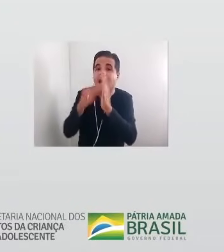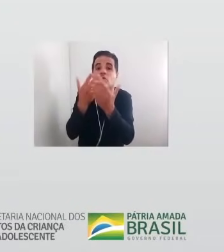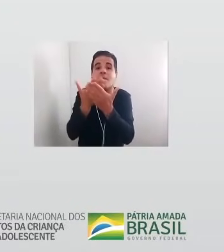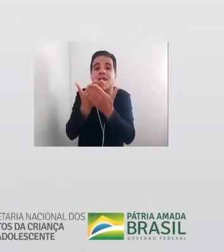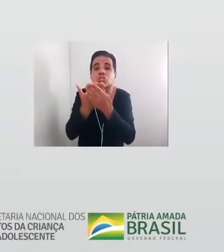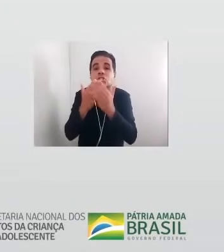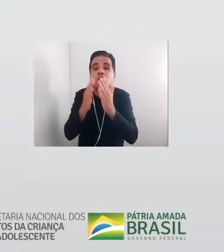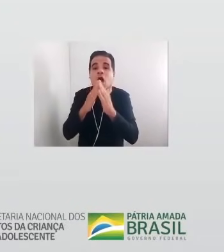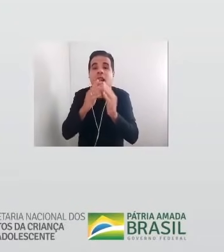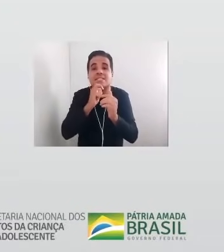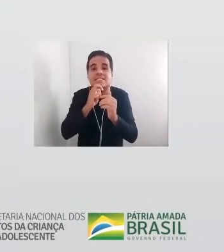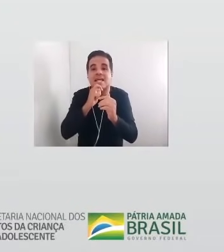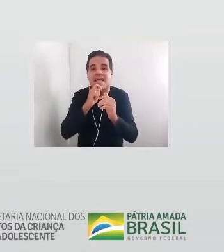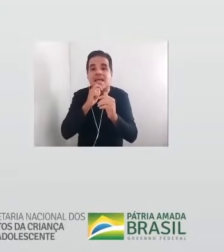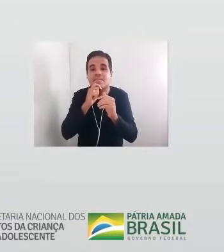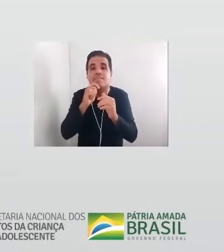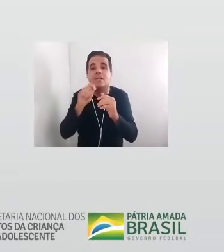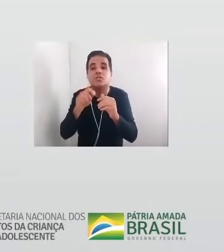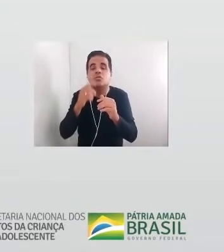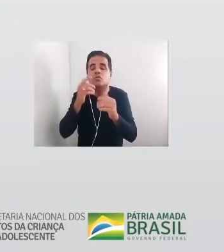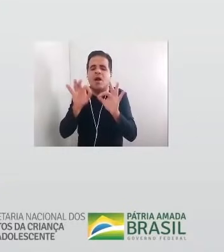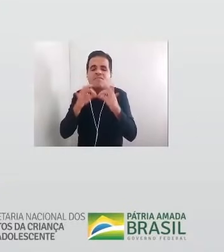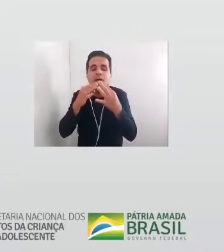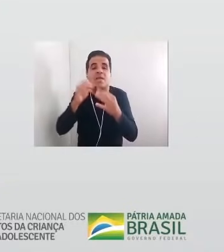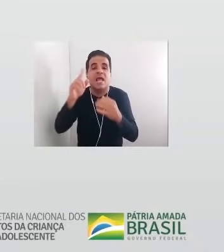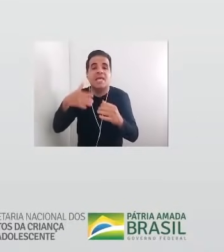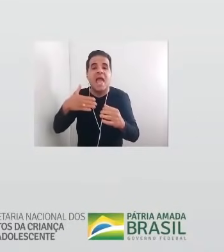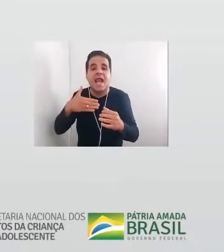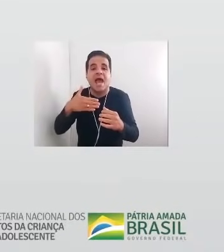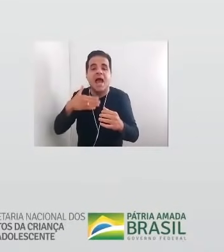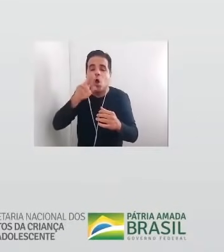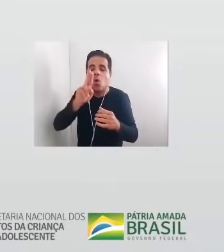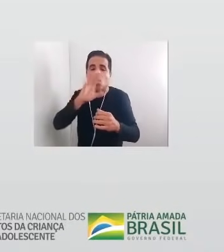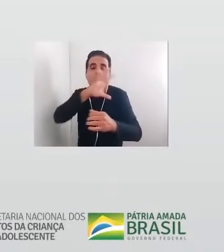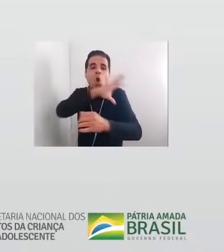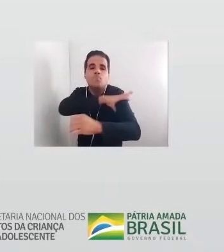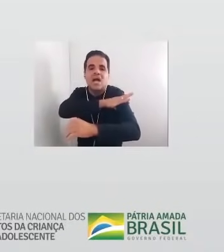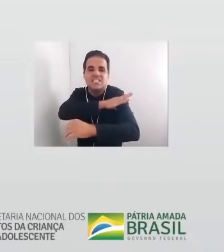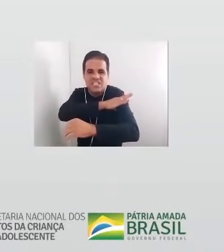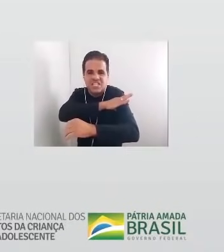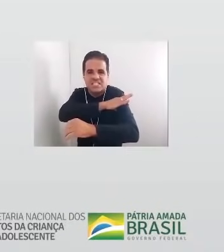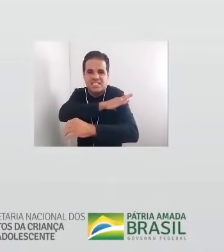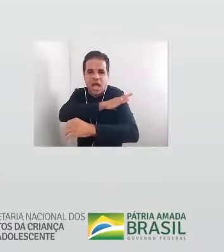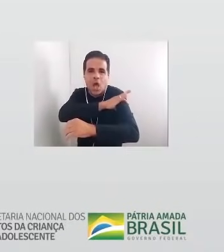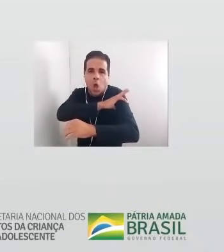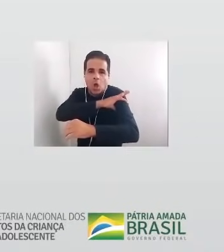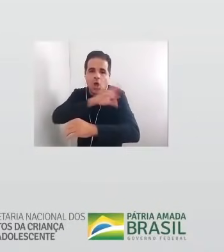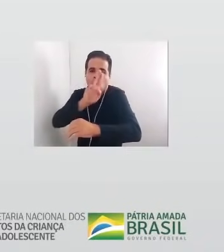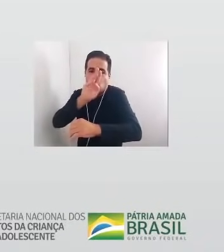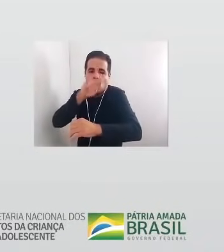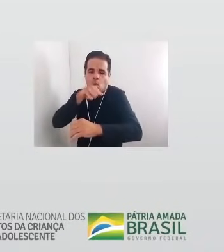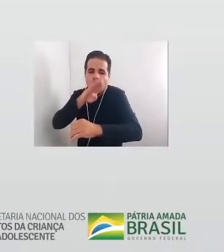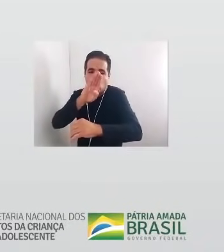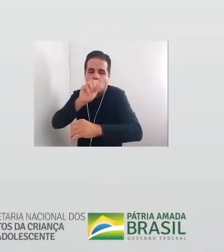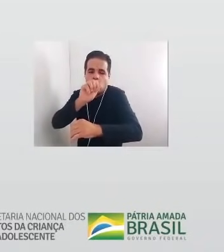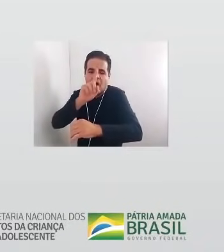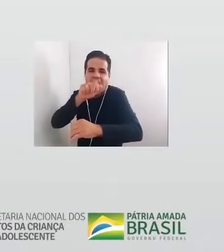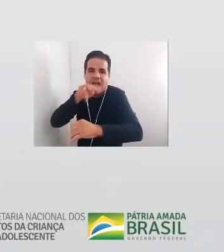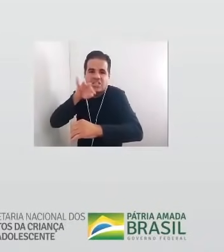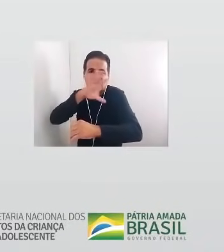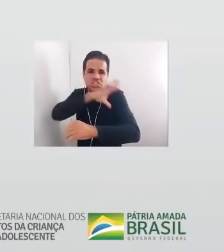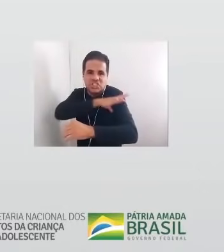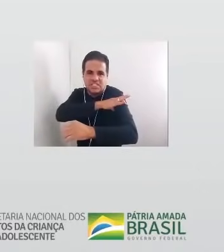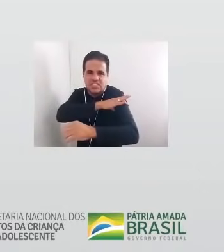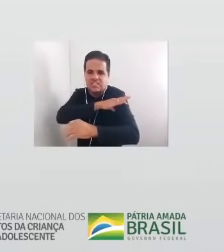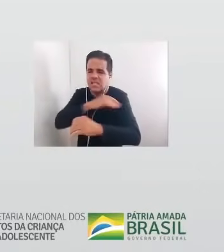Partido, de uma família que era umbandista. Essa família umbandista sentiu seus direitos religiosos, o direito de crença,